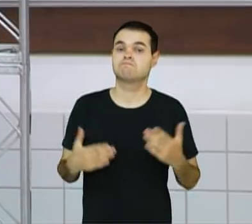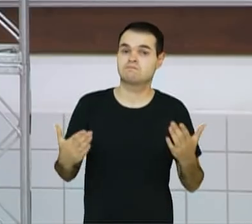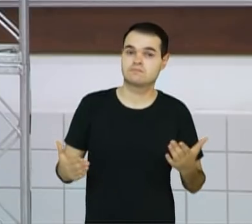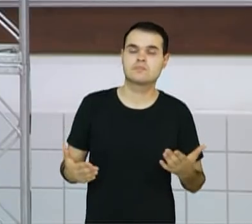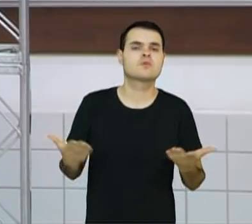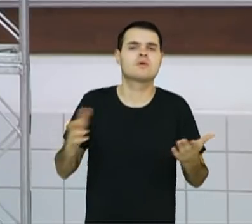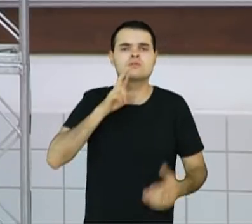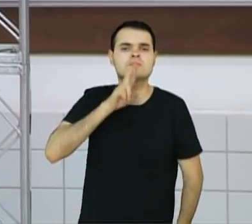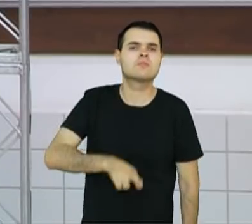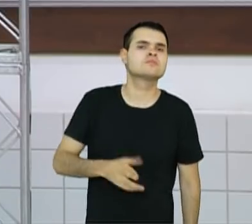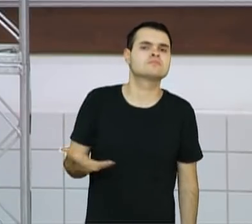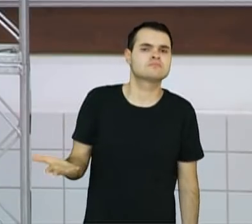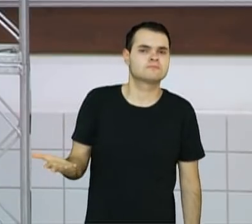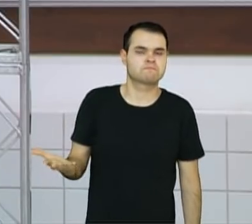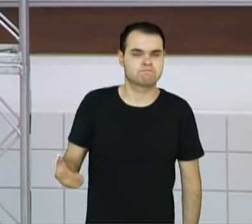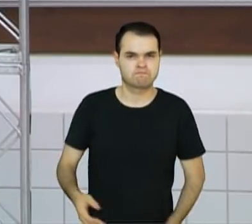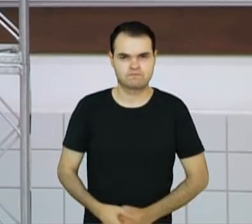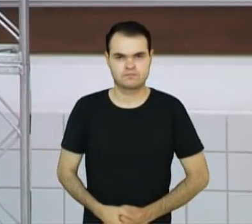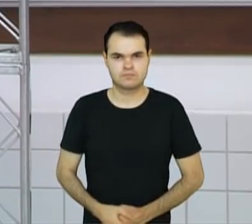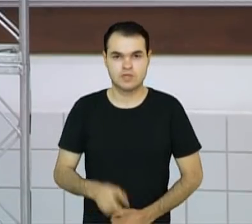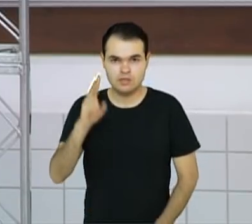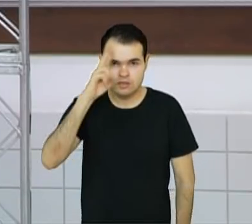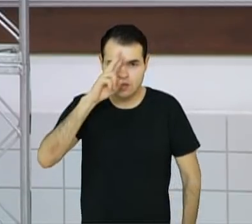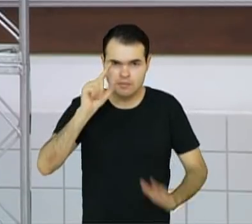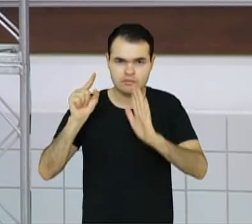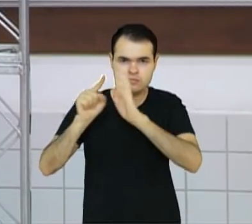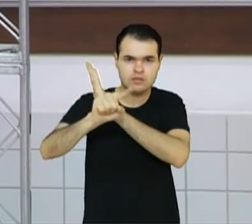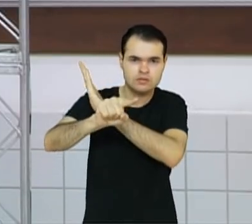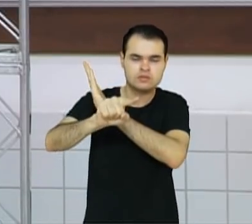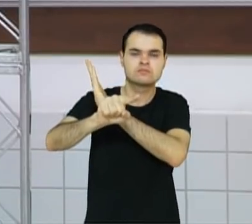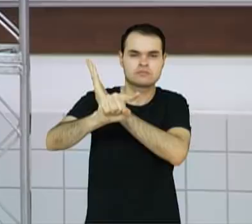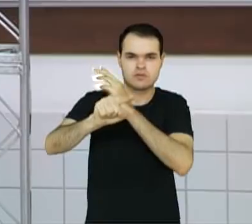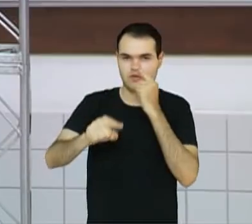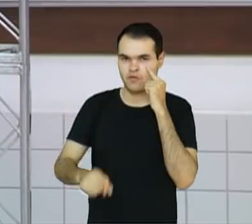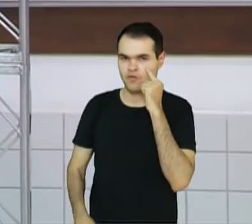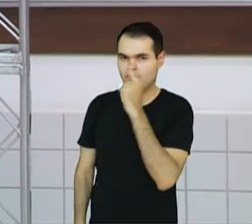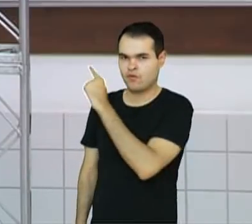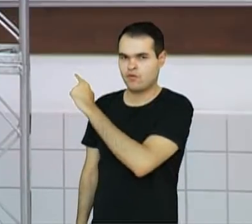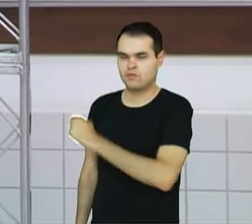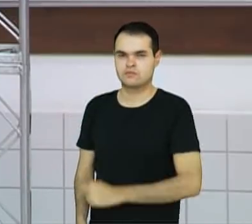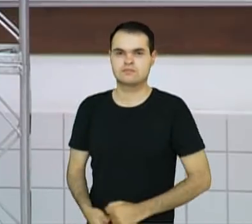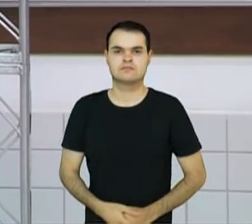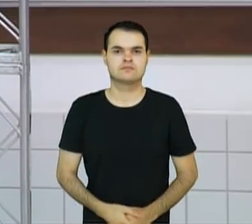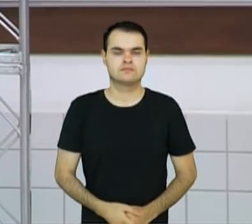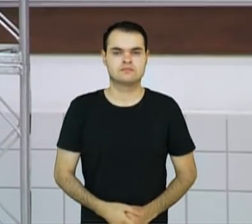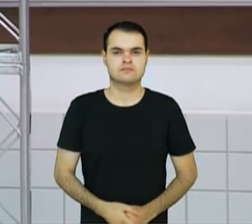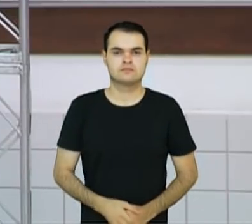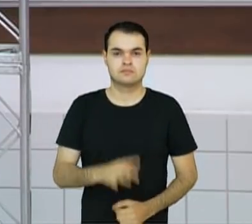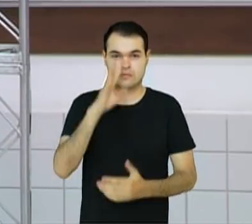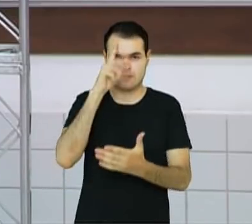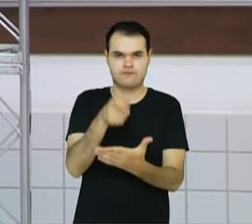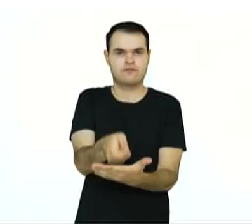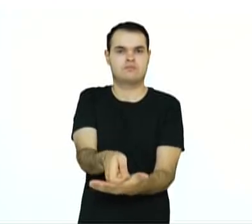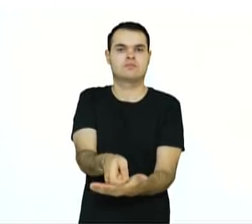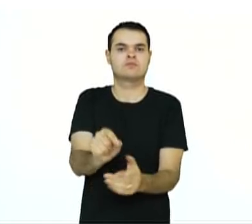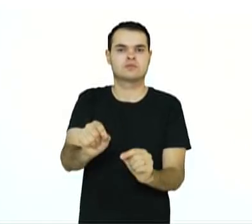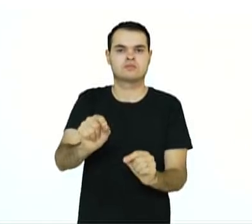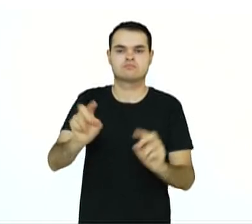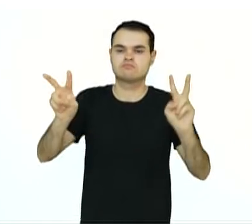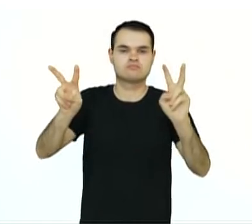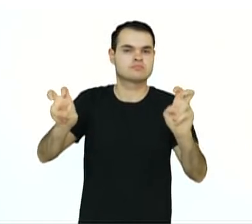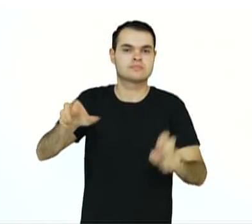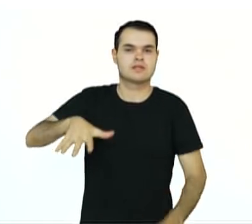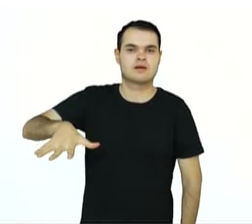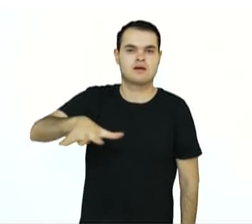Então, pessoal, qual que é a resposta do nosso exercício? Lembra que foi perguntado? Vamos dar uma olhadinha. O que se pode afirmar a respeito das áreas desses